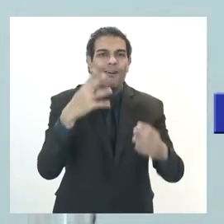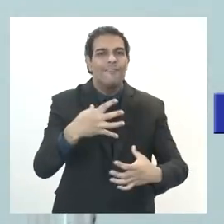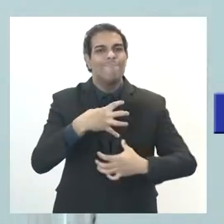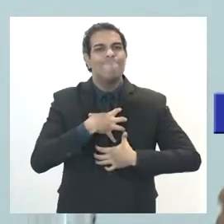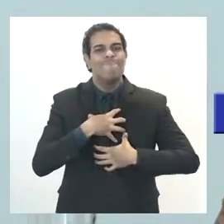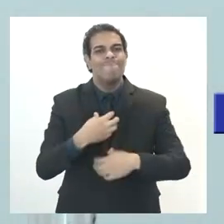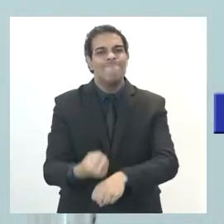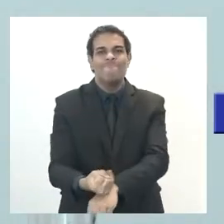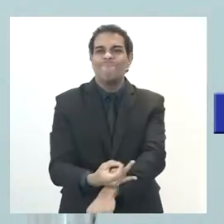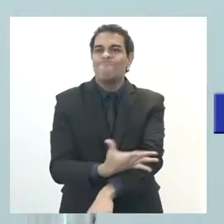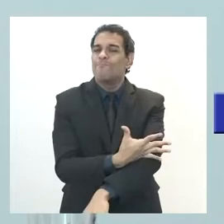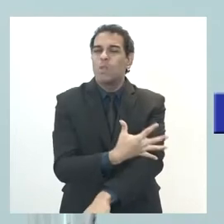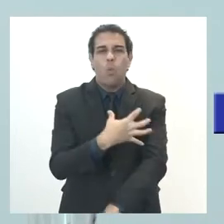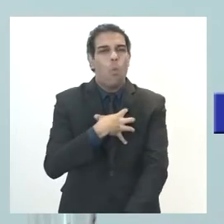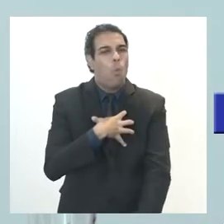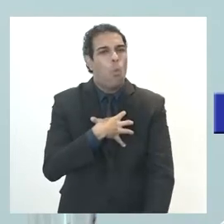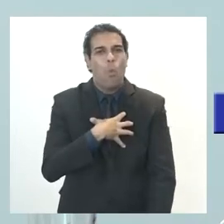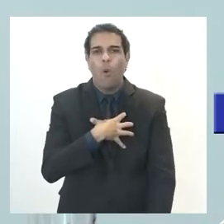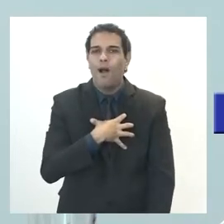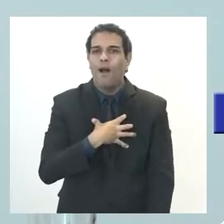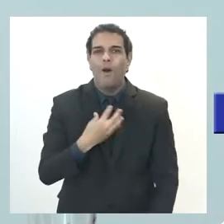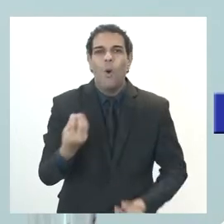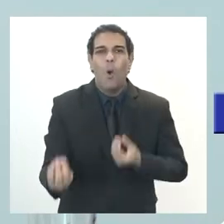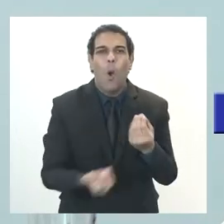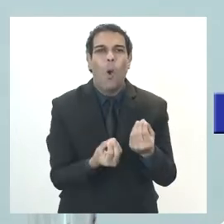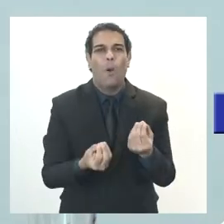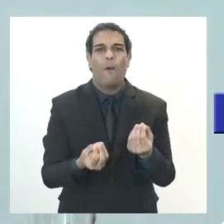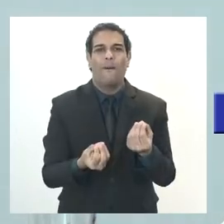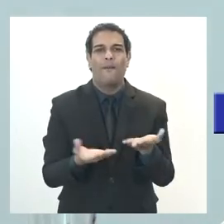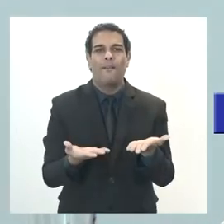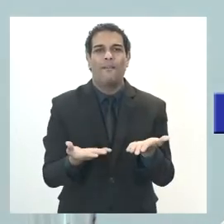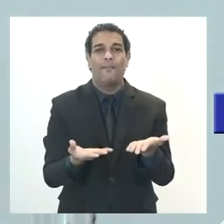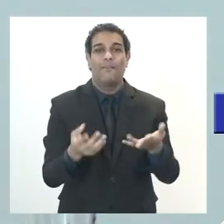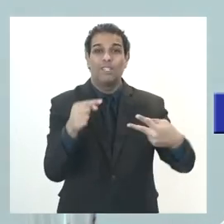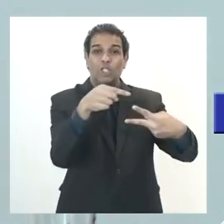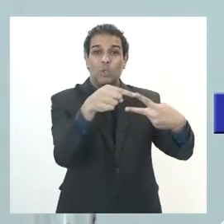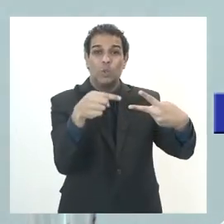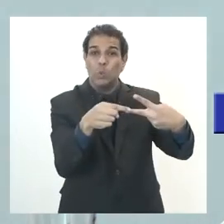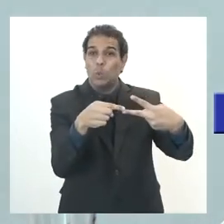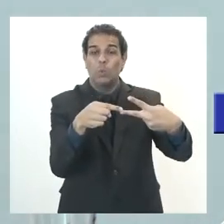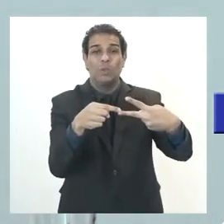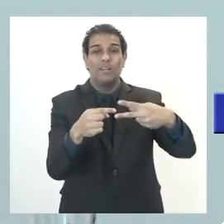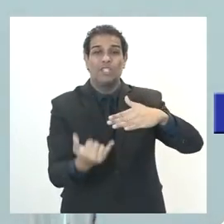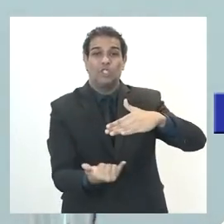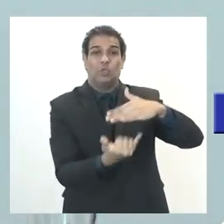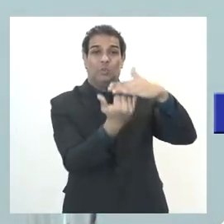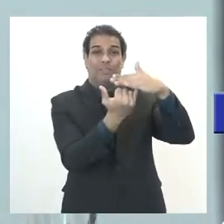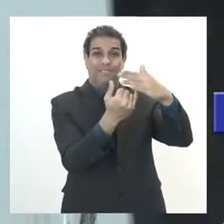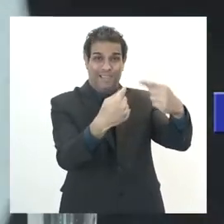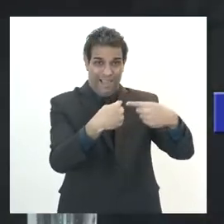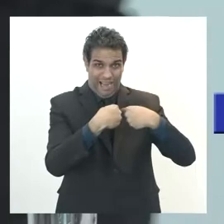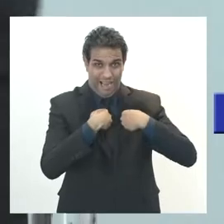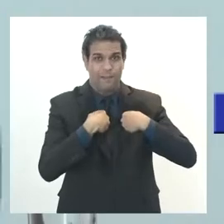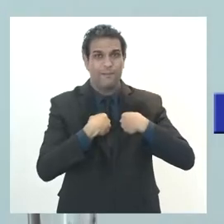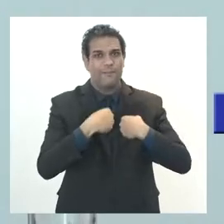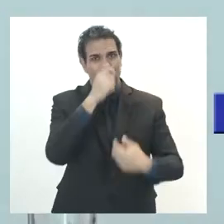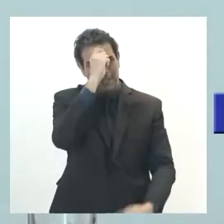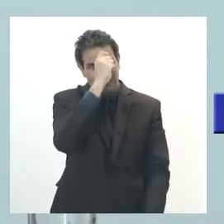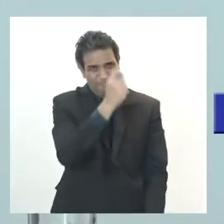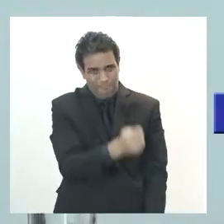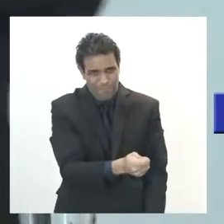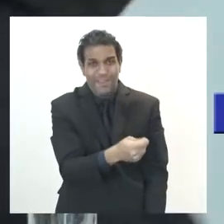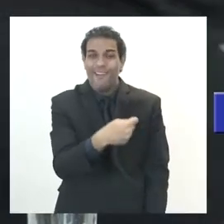e receber um grande presente para estar essas duas duas entidades na qual eu admiro